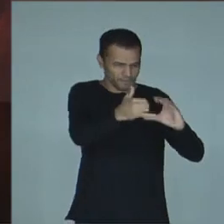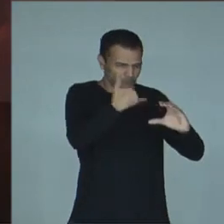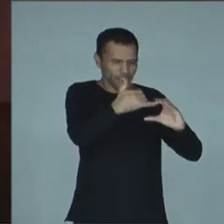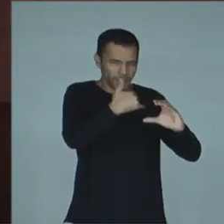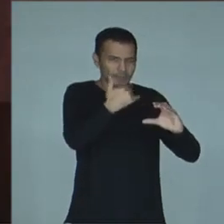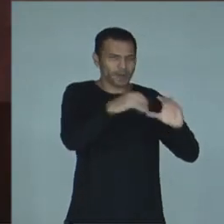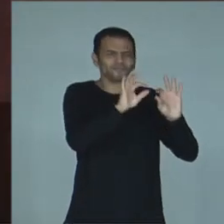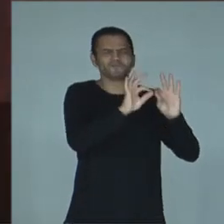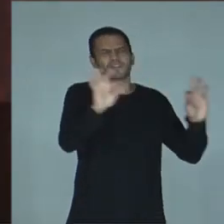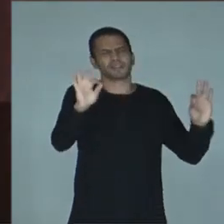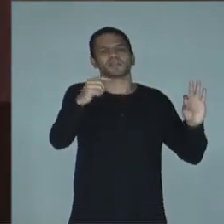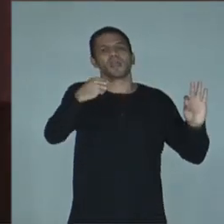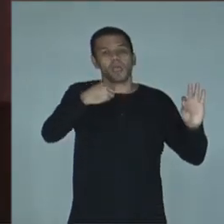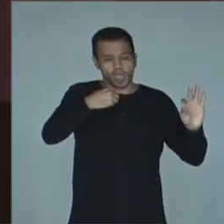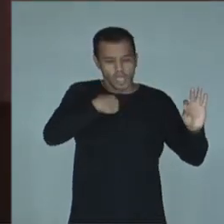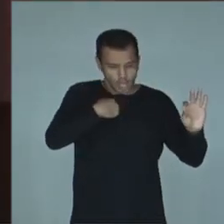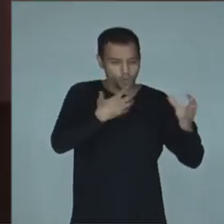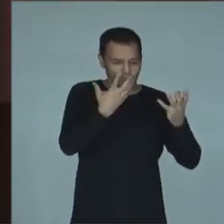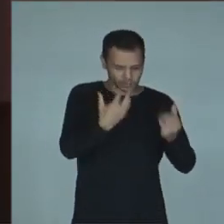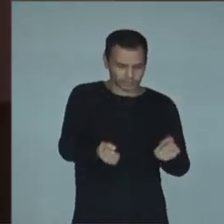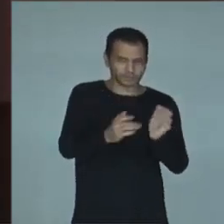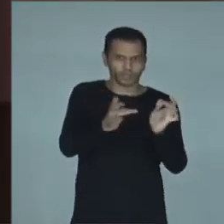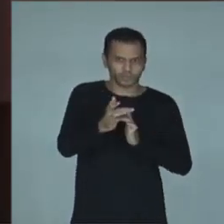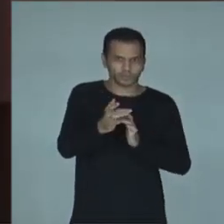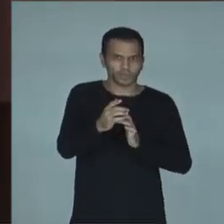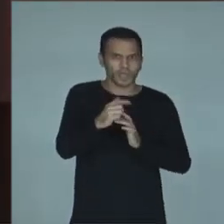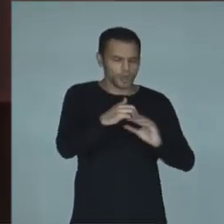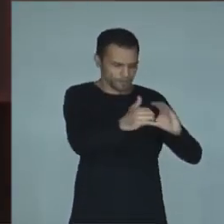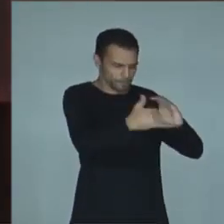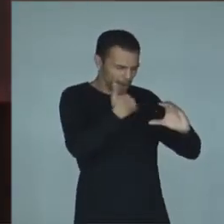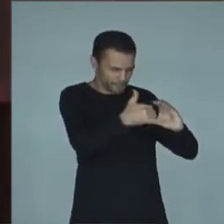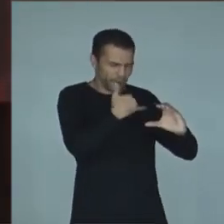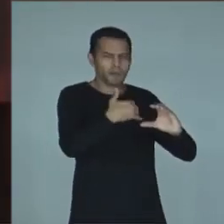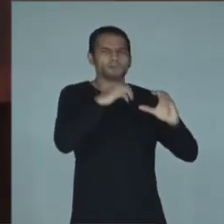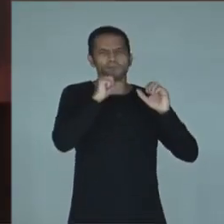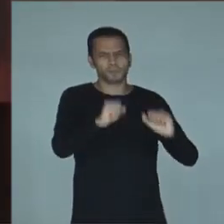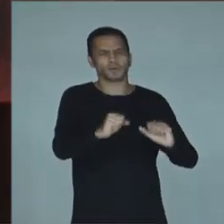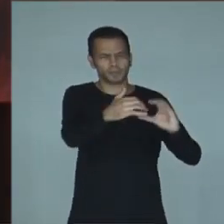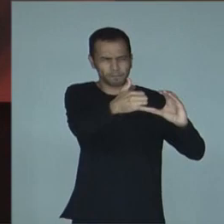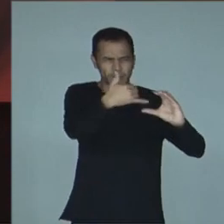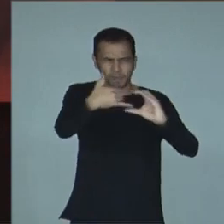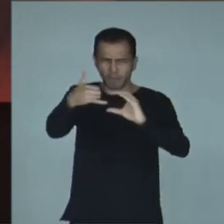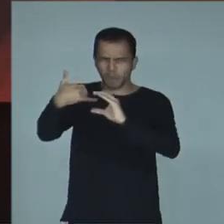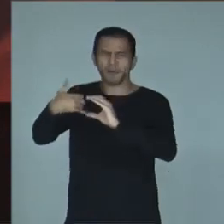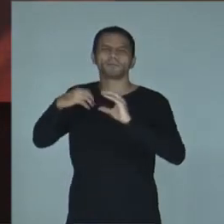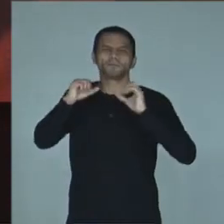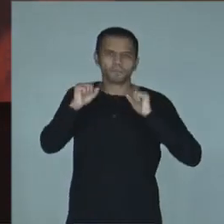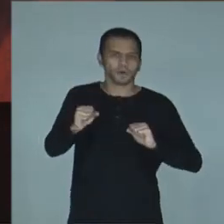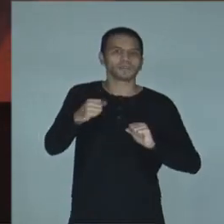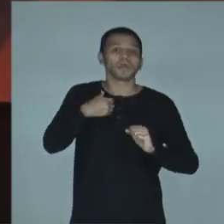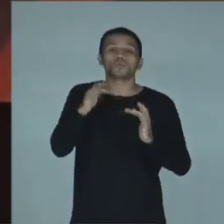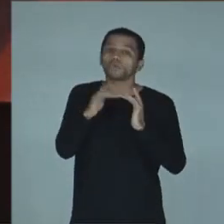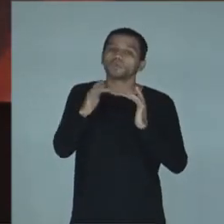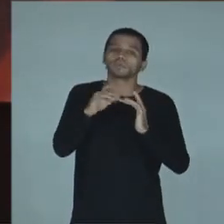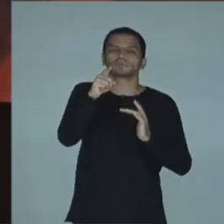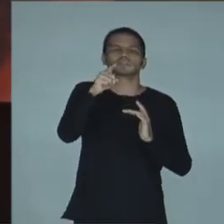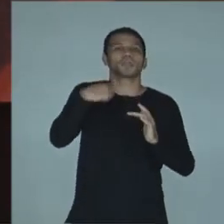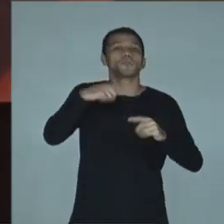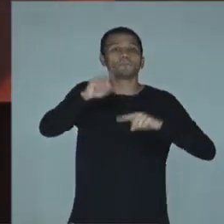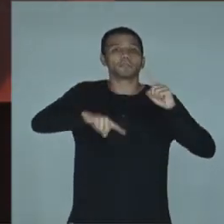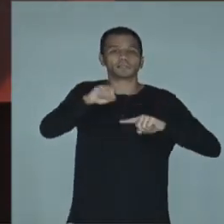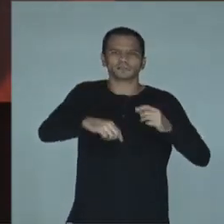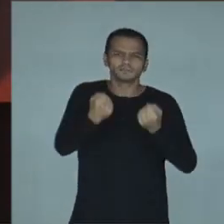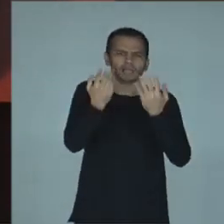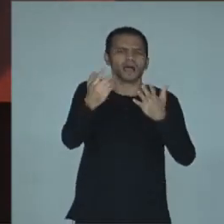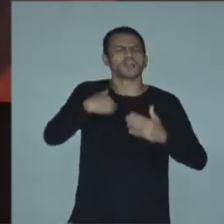só isso uma frase eu botei o teu telefone vou mandar para você um material vou poder fazer contato com você e te